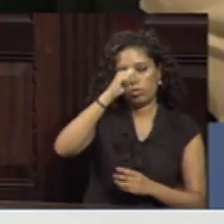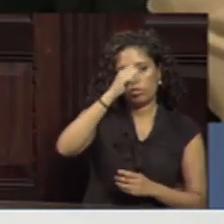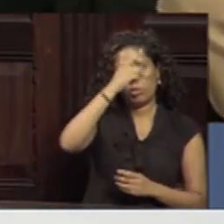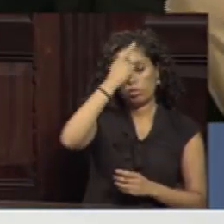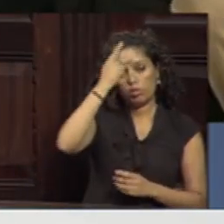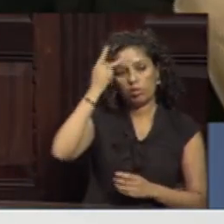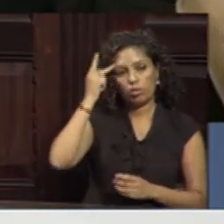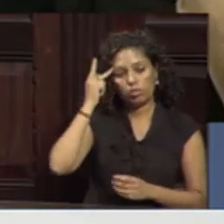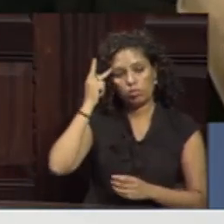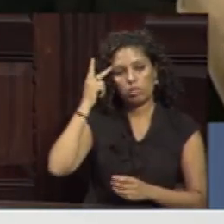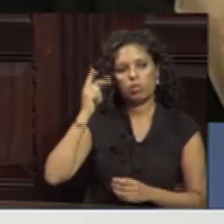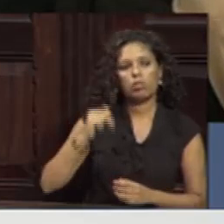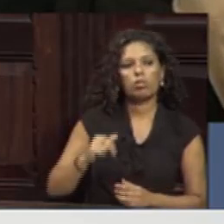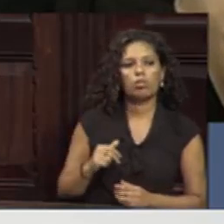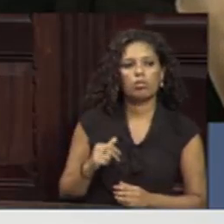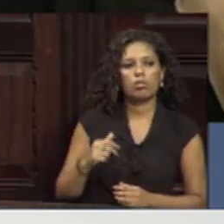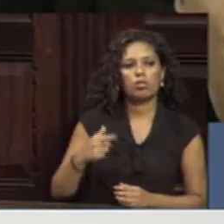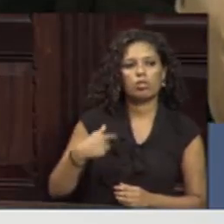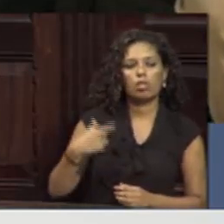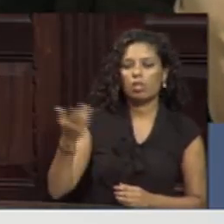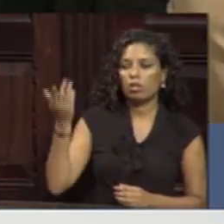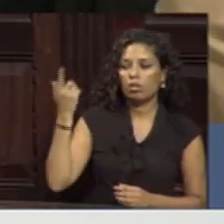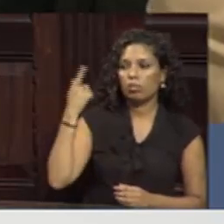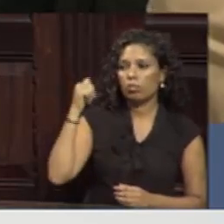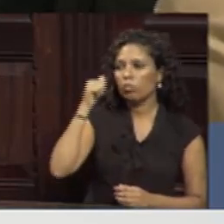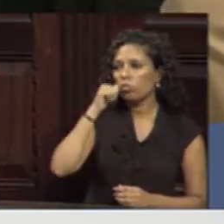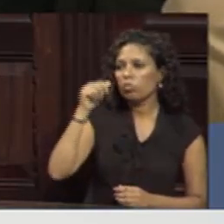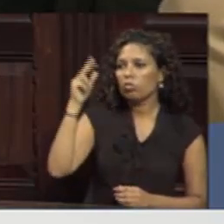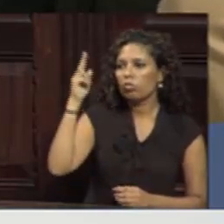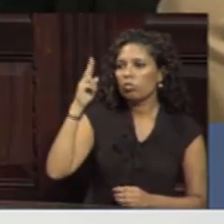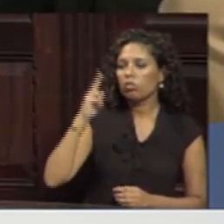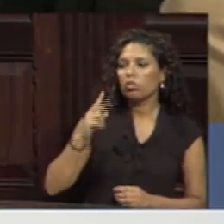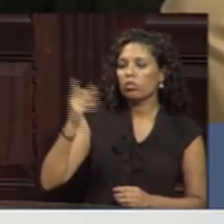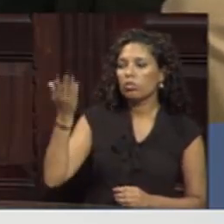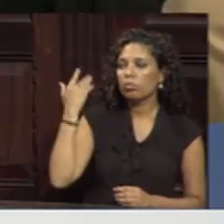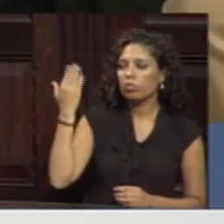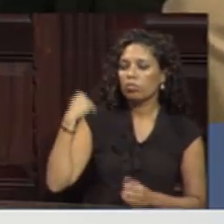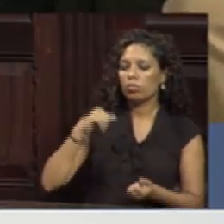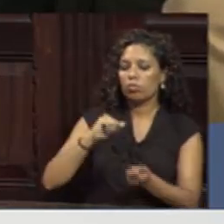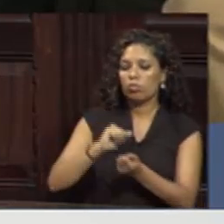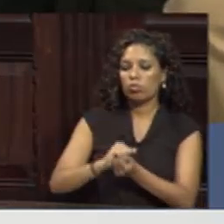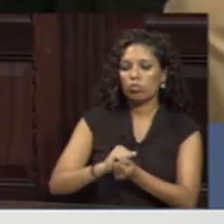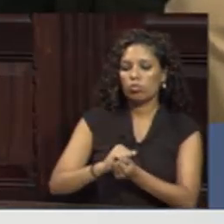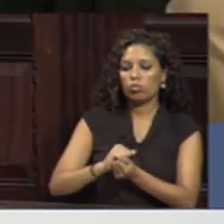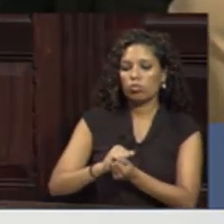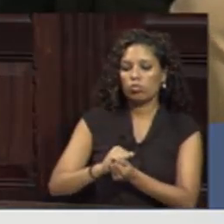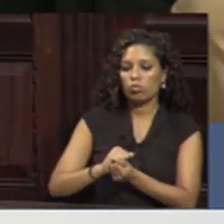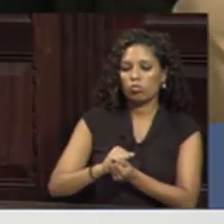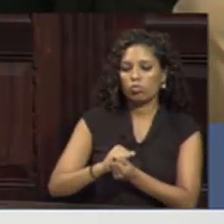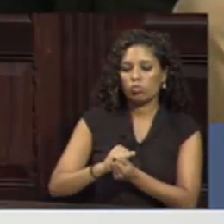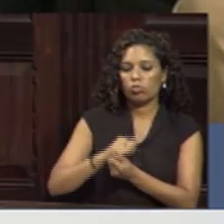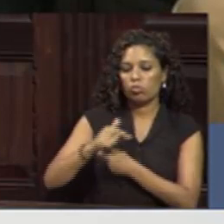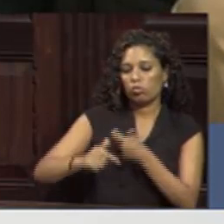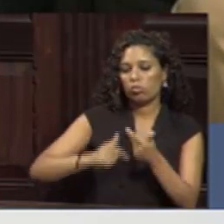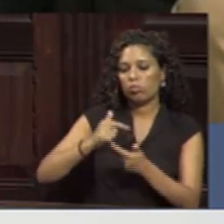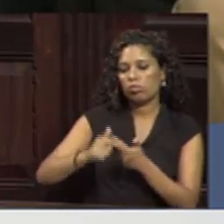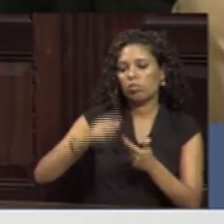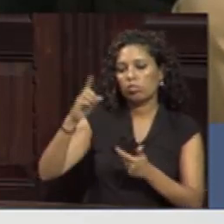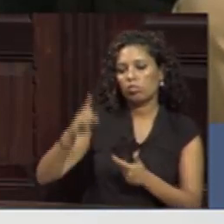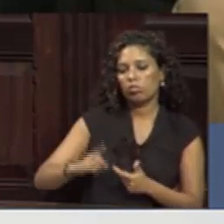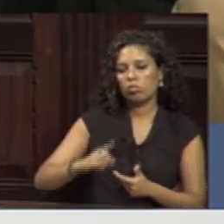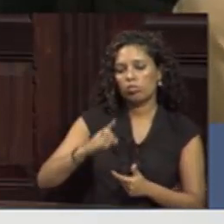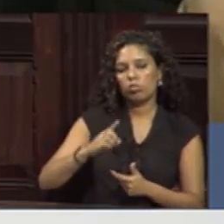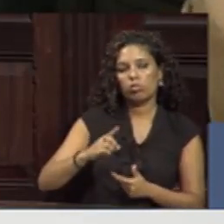a Marielle assessorava a Comissão de Direitos Humanos. E quero dizer que